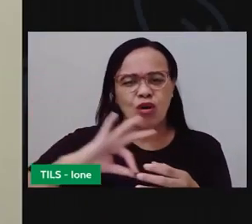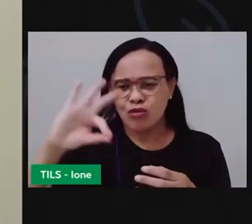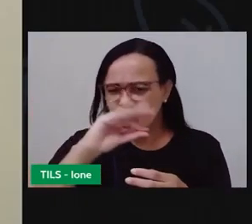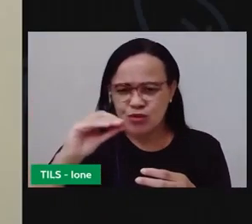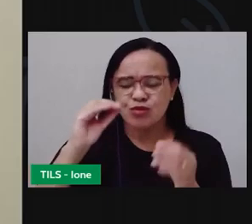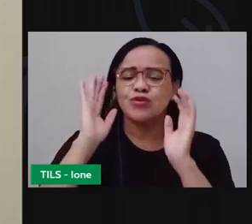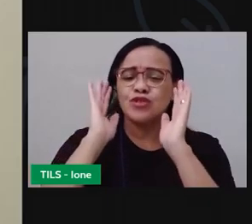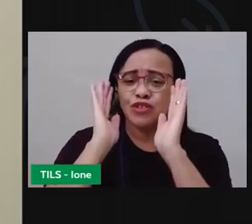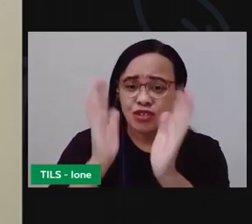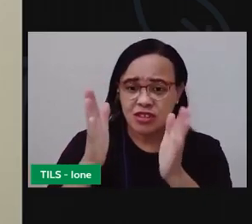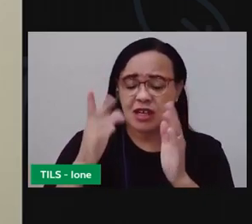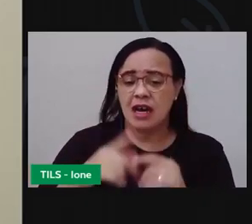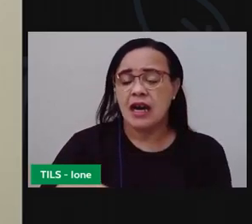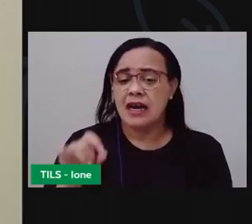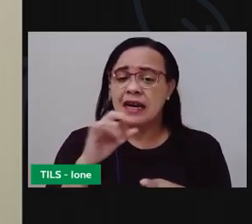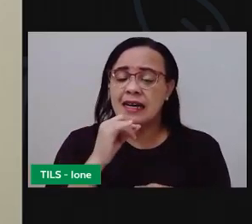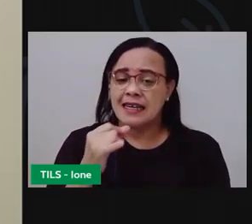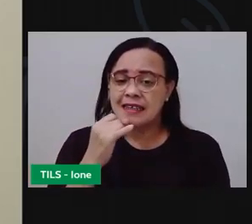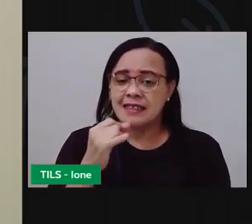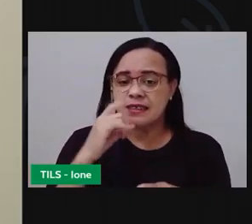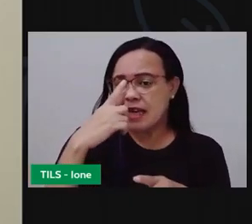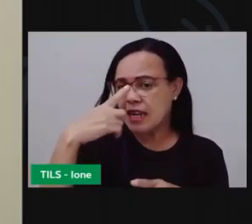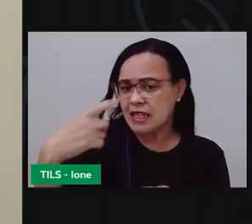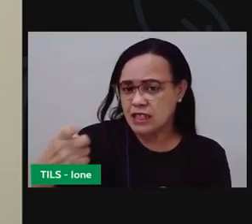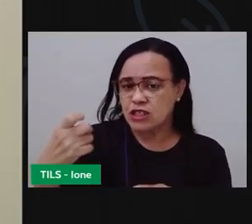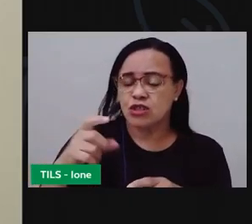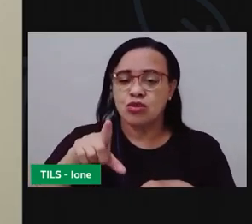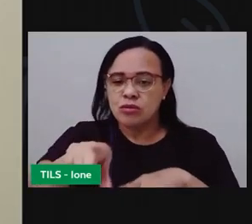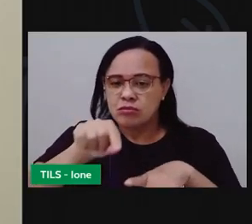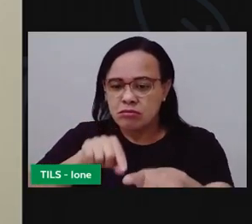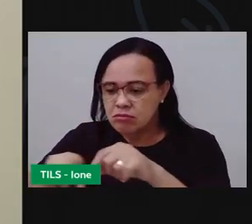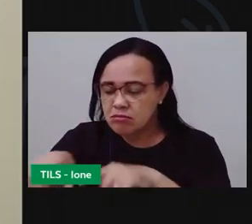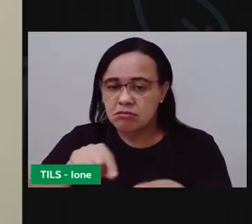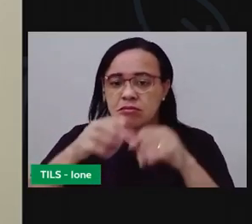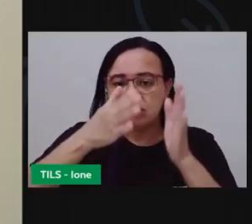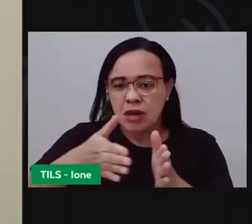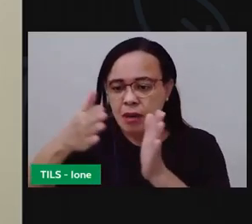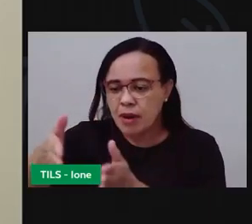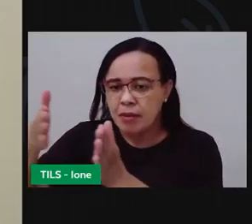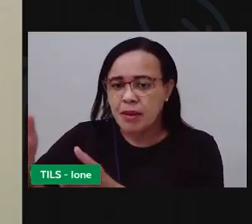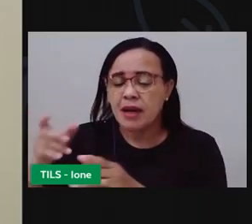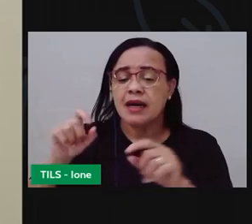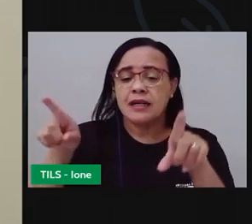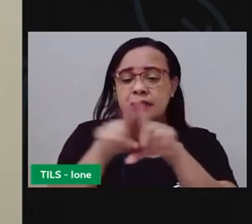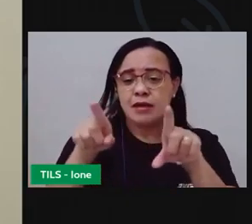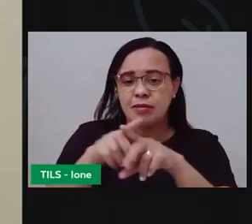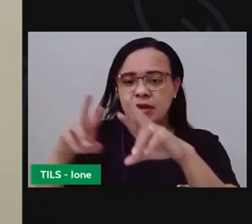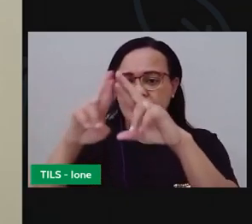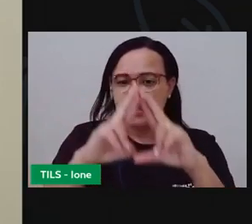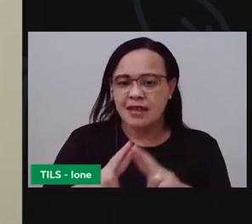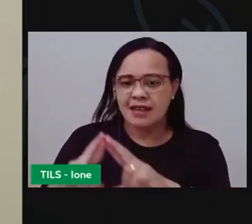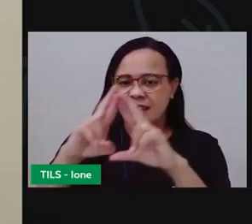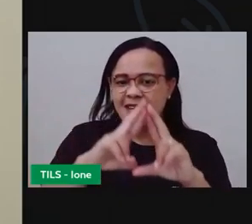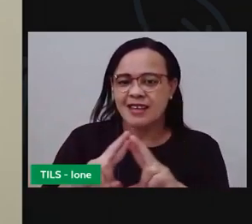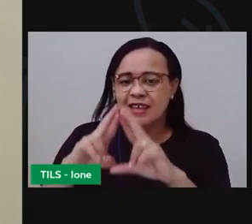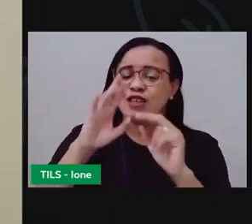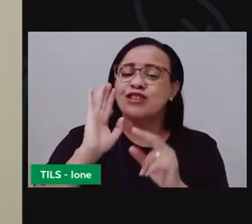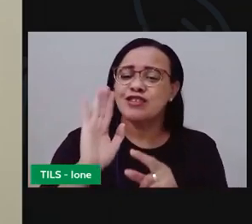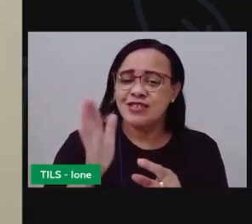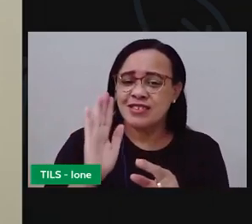lixo, sobre coleta seletiva, sobre reciclagem. Hoje a gente vai